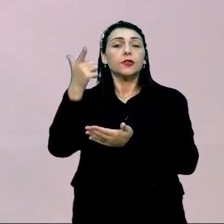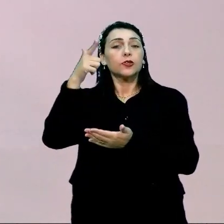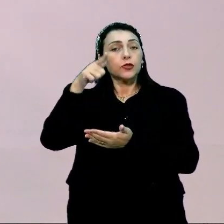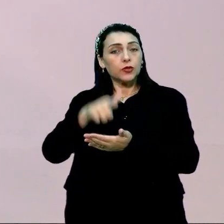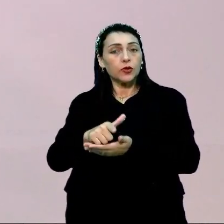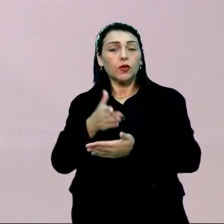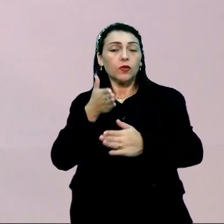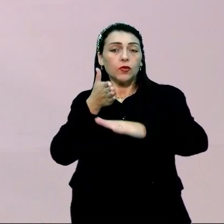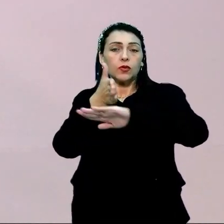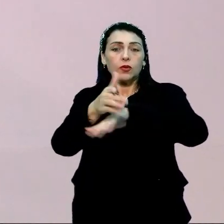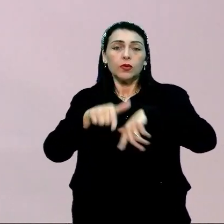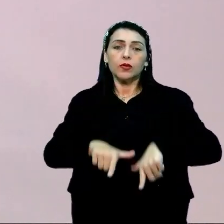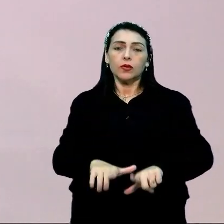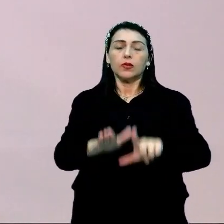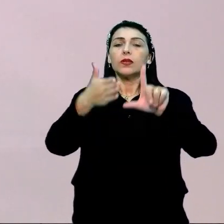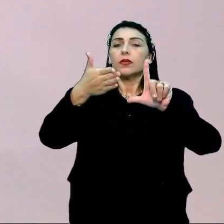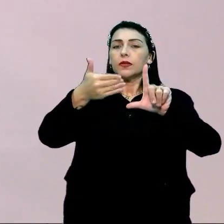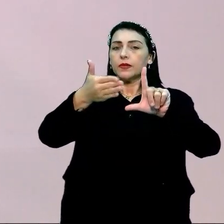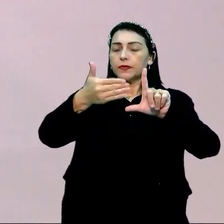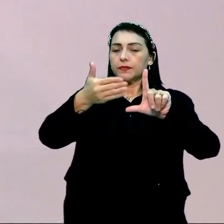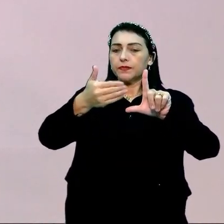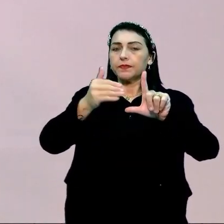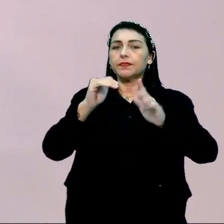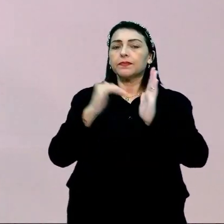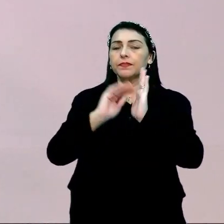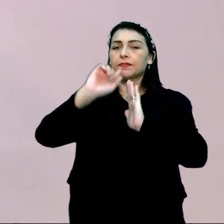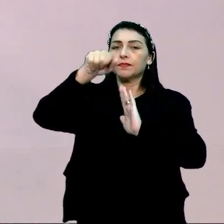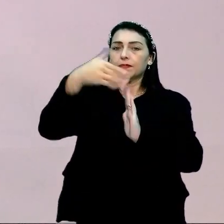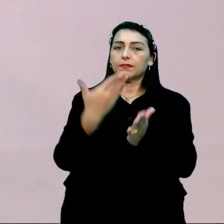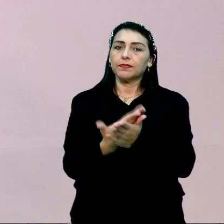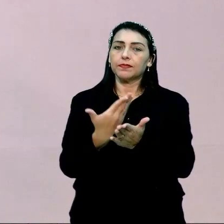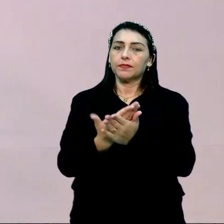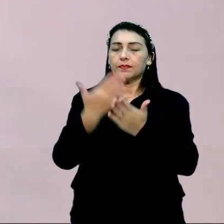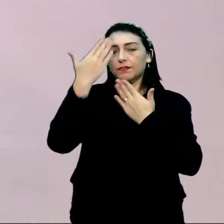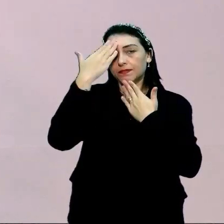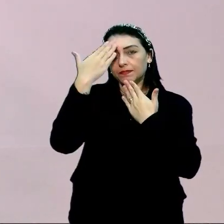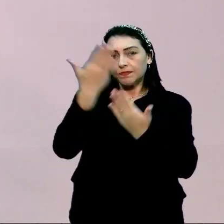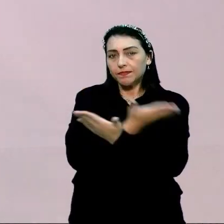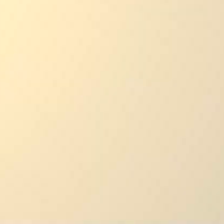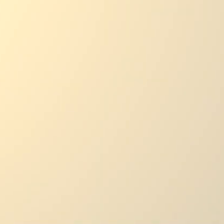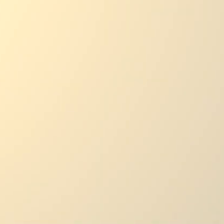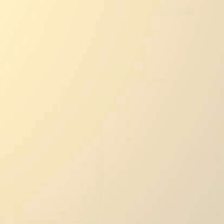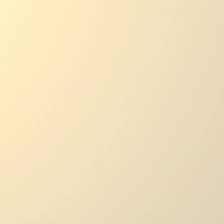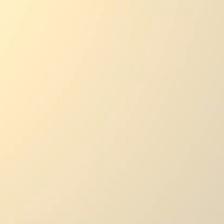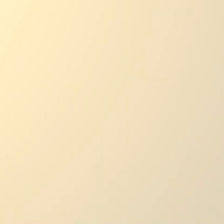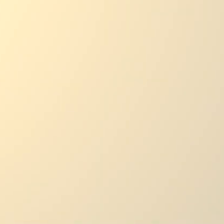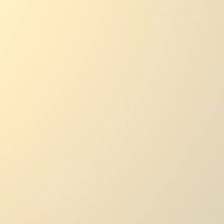estar acessando a plataforma e até a próxima aula. Obrigado a todos.